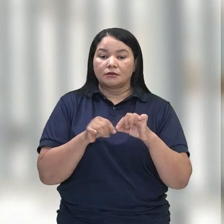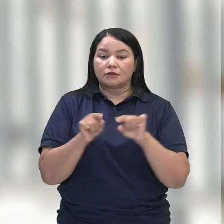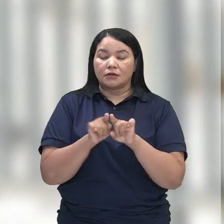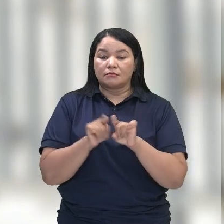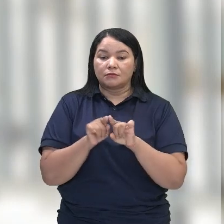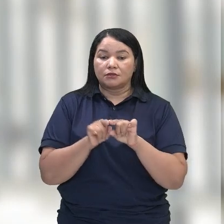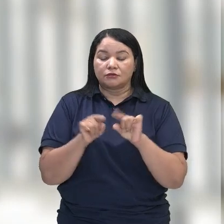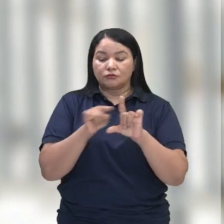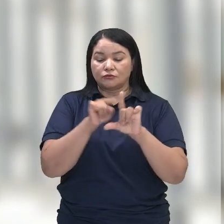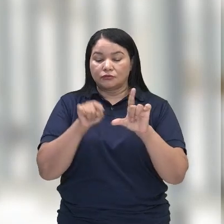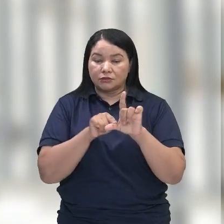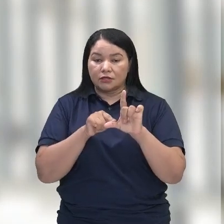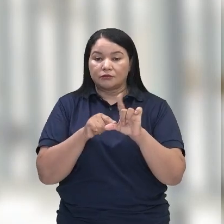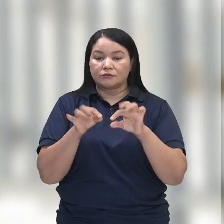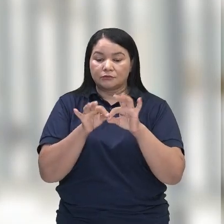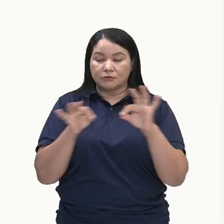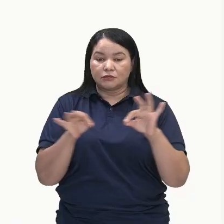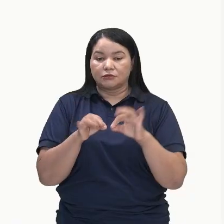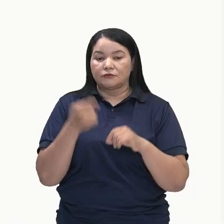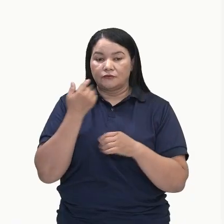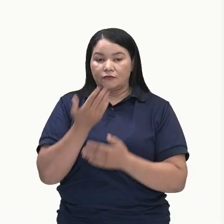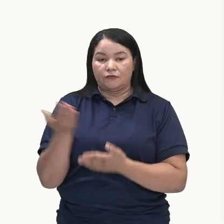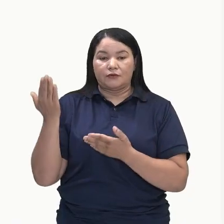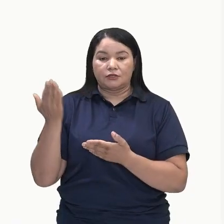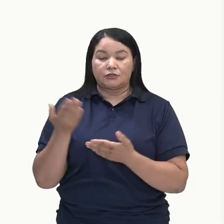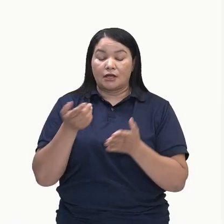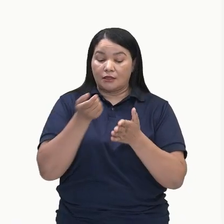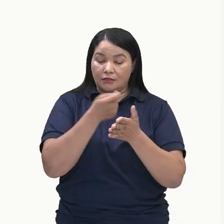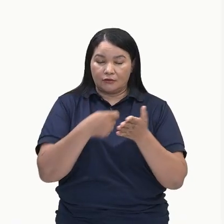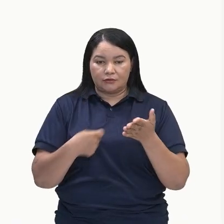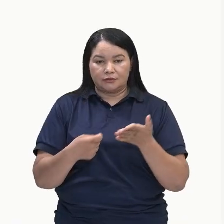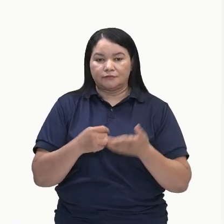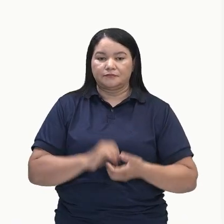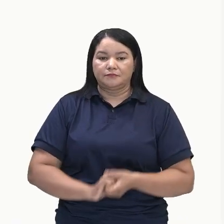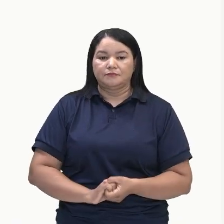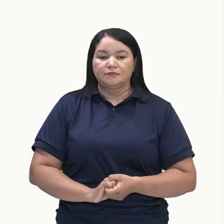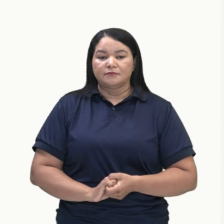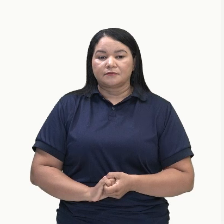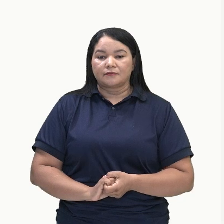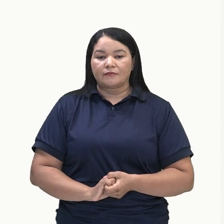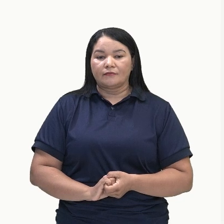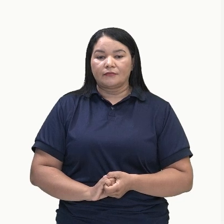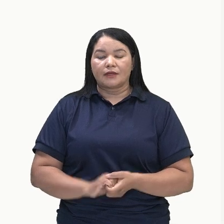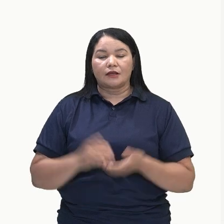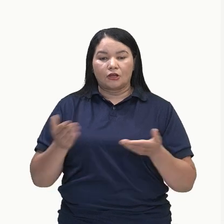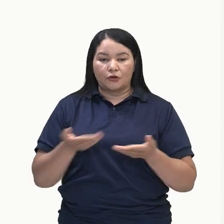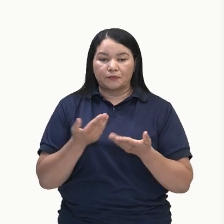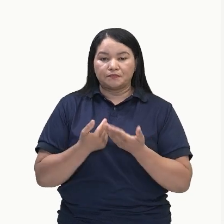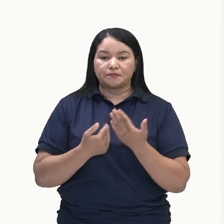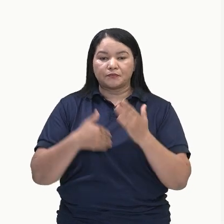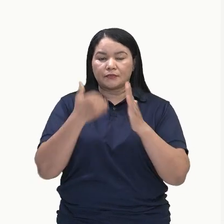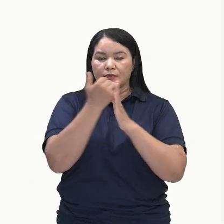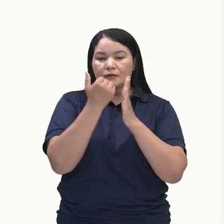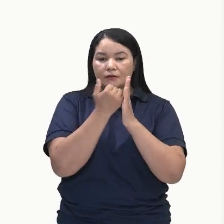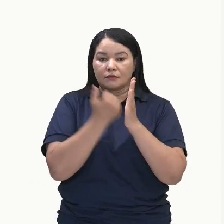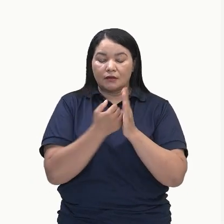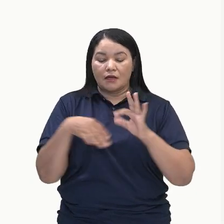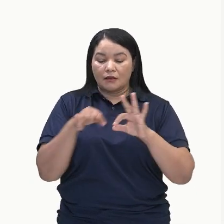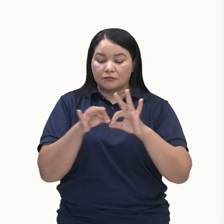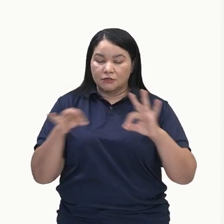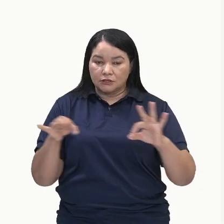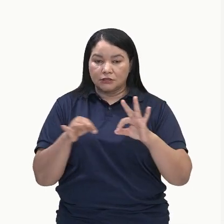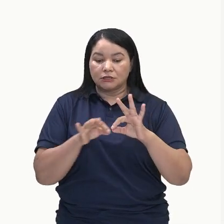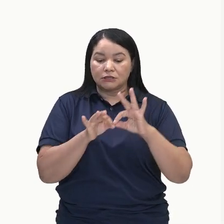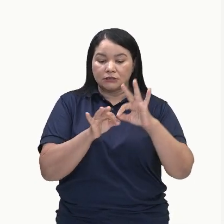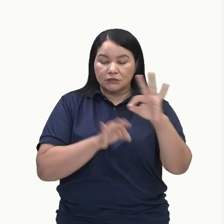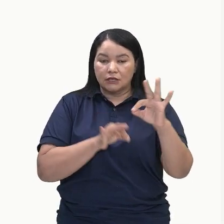dos ângulos. Então, de olho na tela, aproveite para fazer a sua anotação. Classificamos os triângulos em relação às medidas de seus